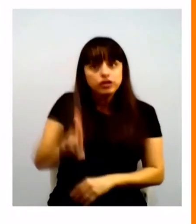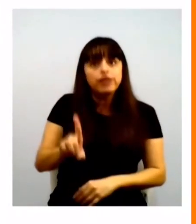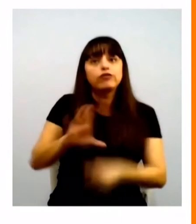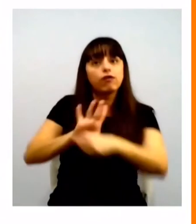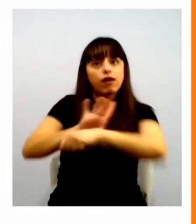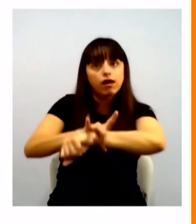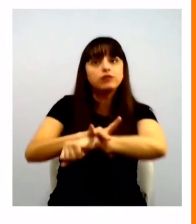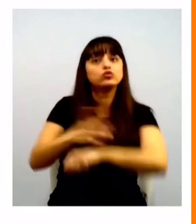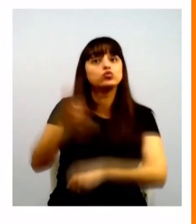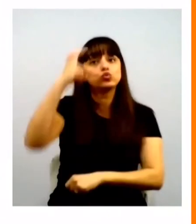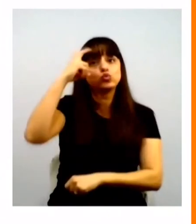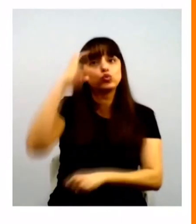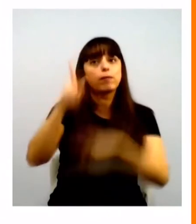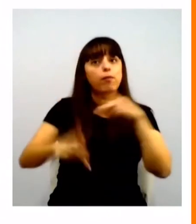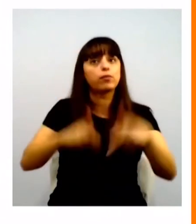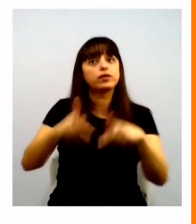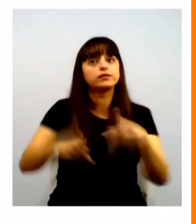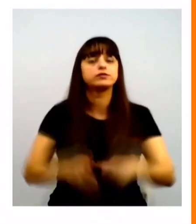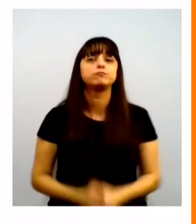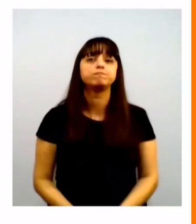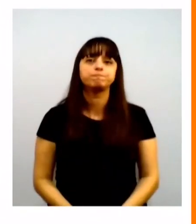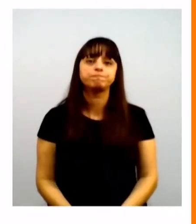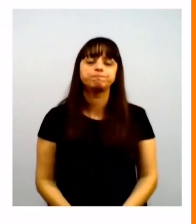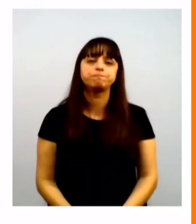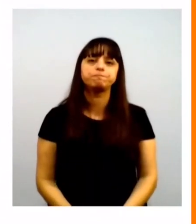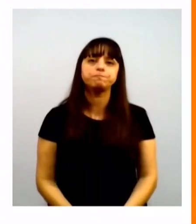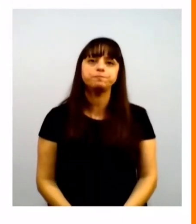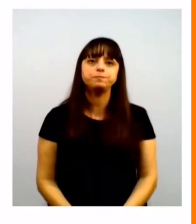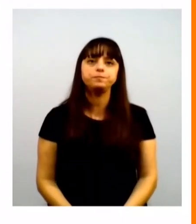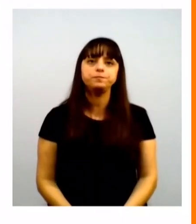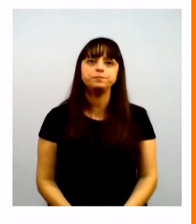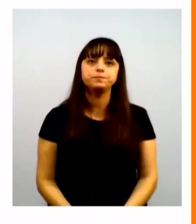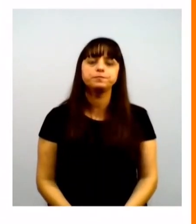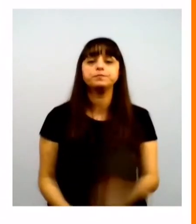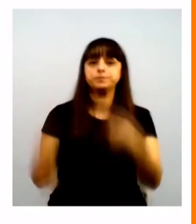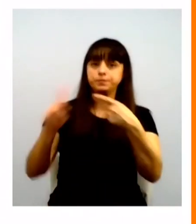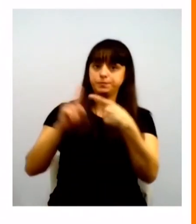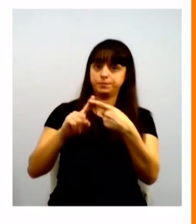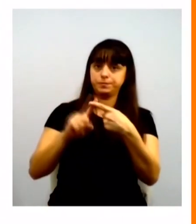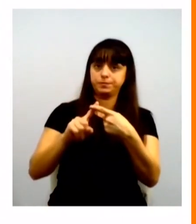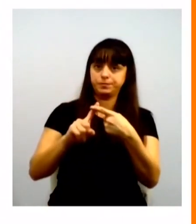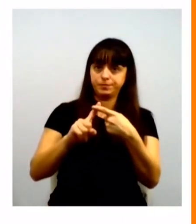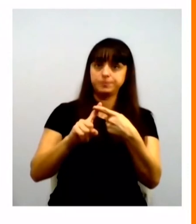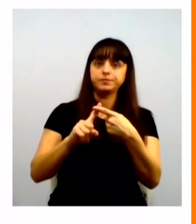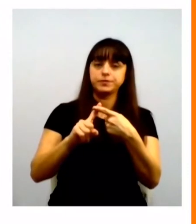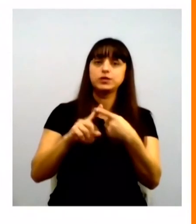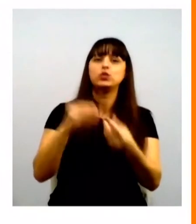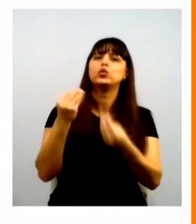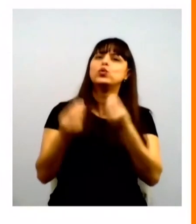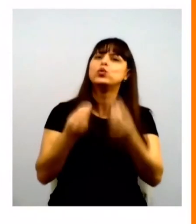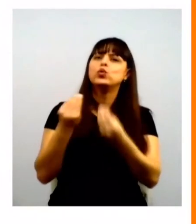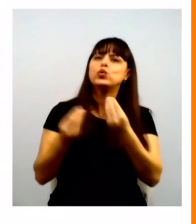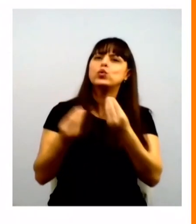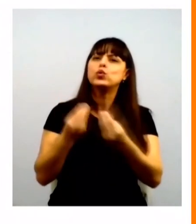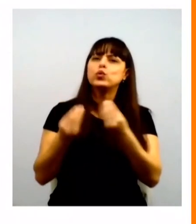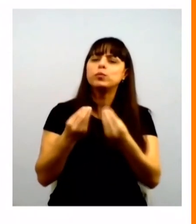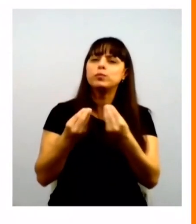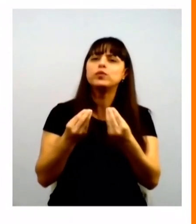A ver, a primeira a relação de patrimônio cultural e desenvolvimento